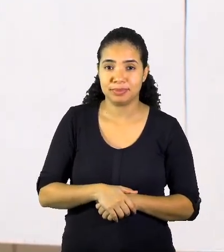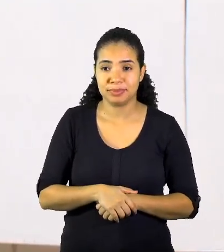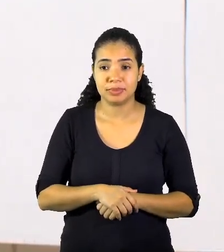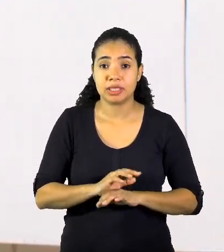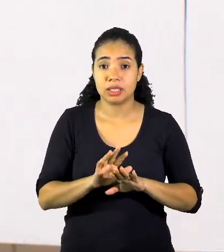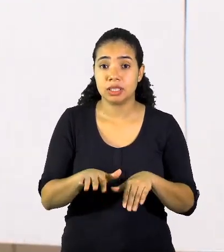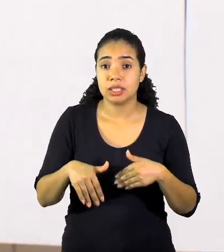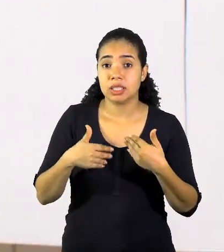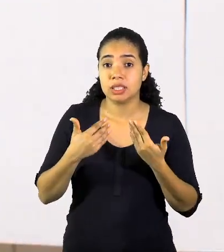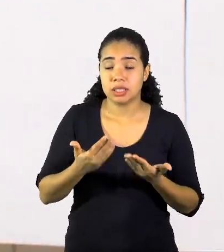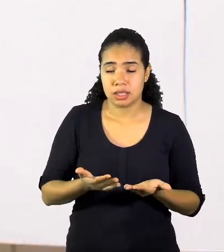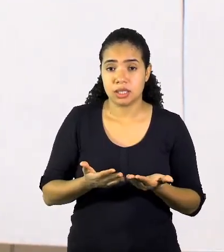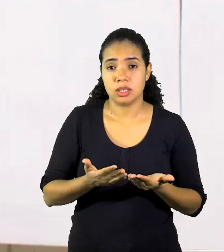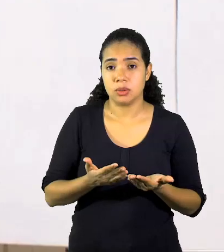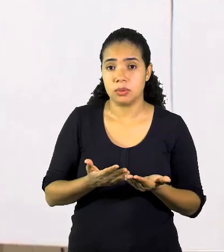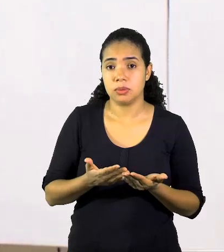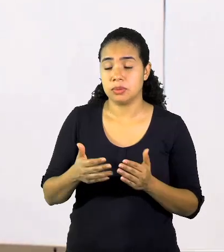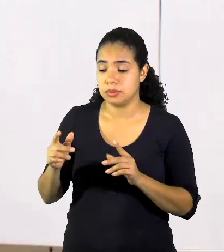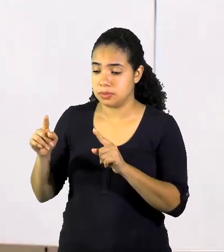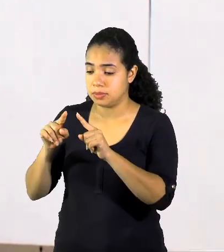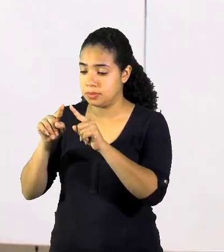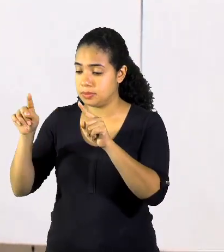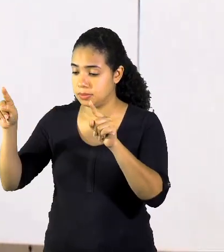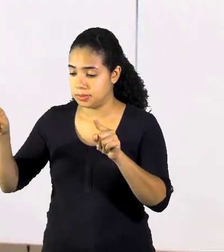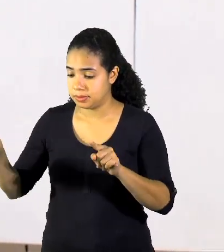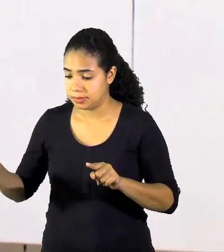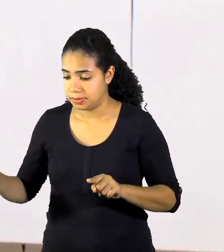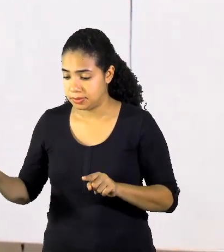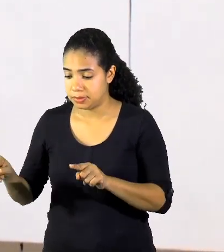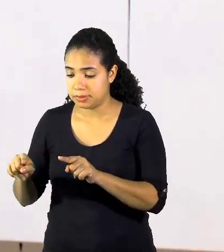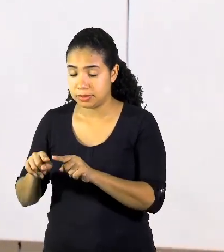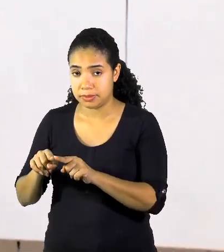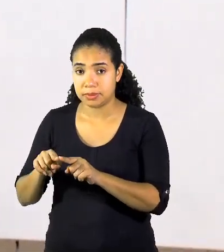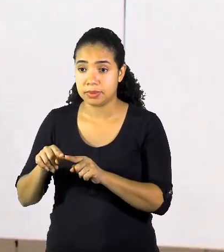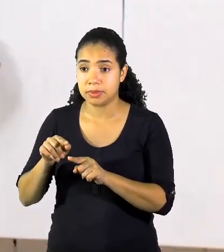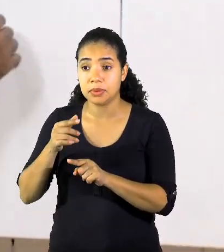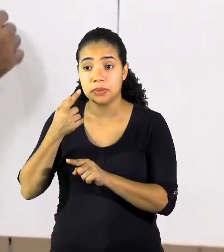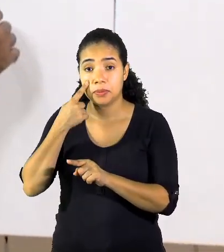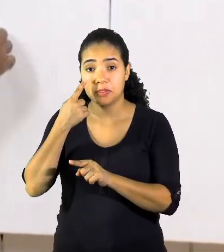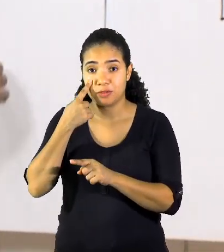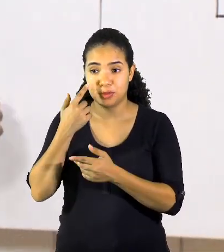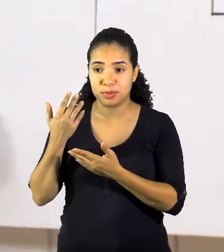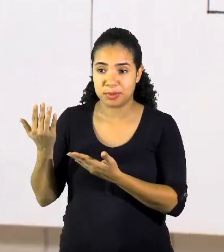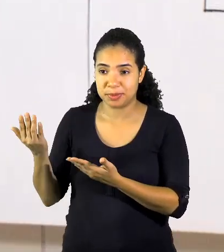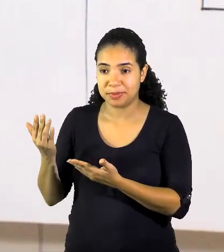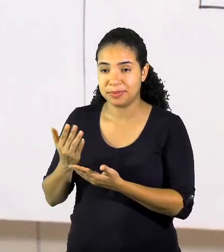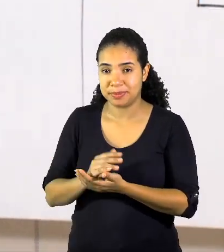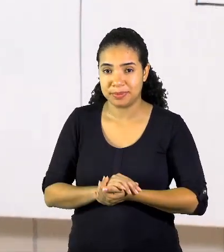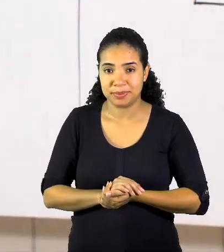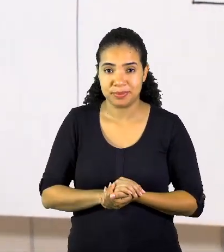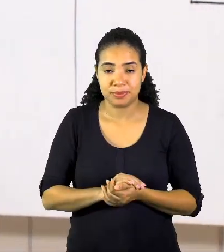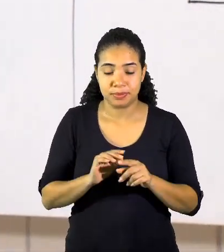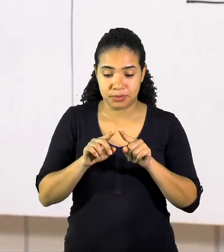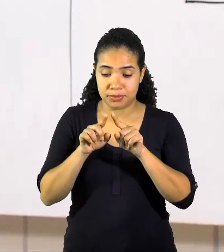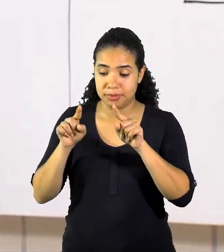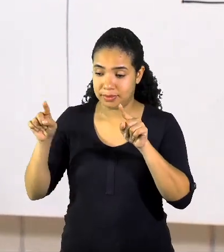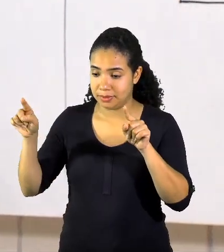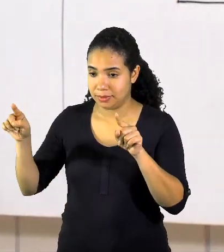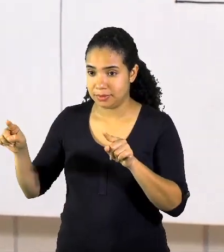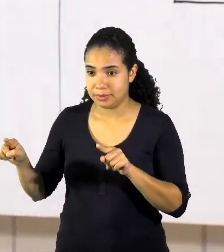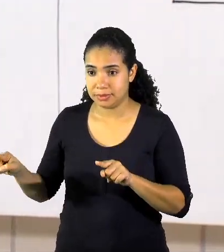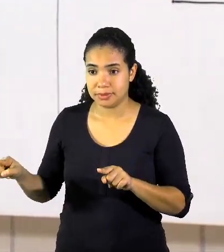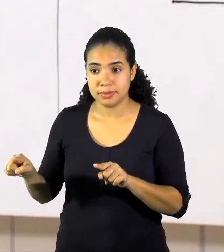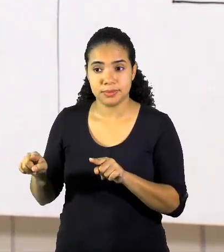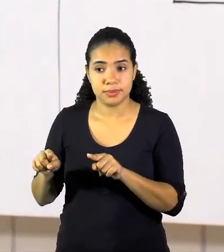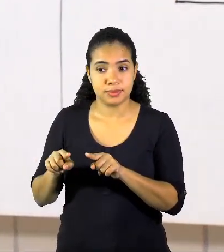Então, partindo de um retângulo, por exemplo, vamos fazer aqui um retângulo. O